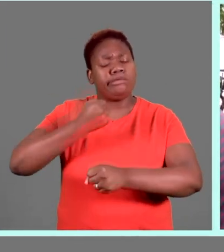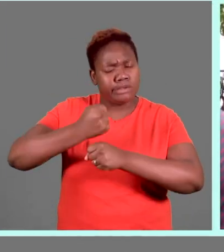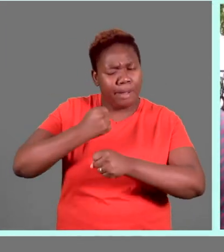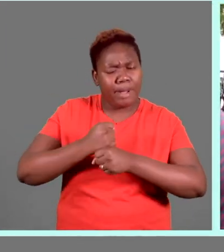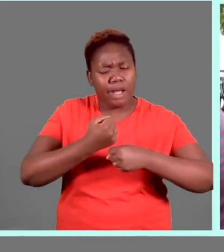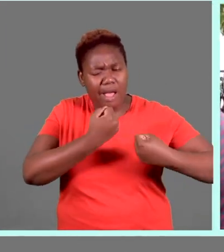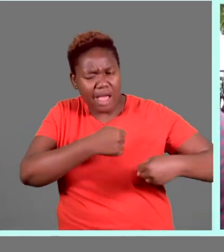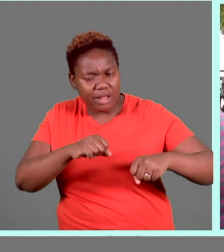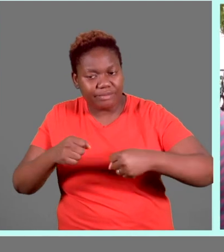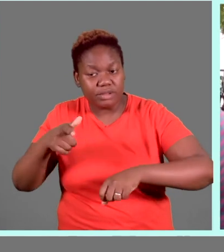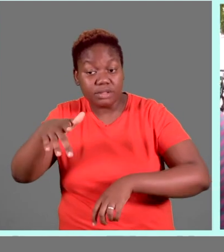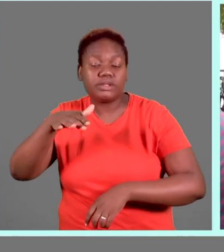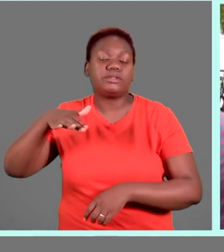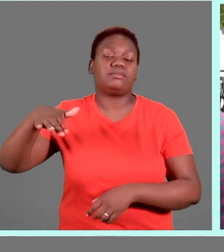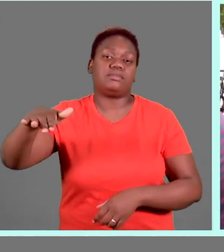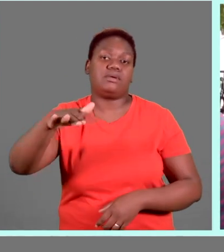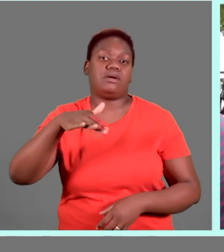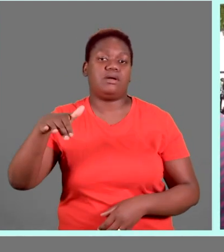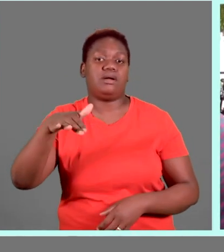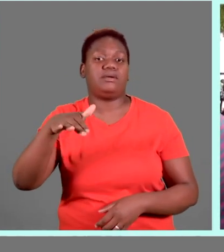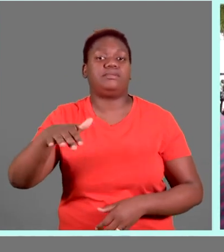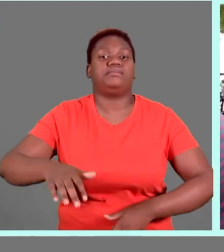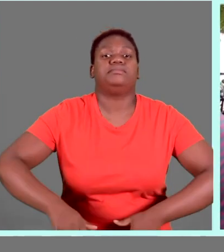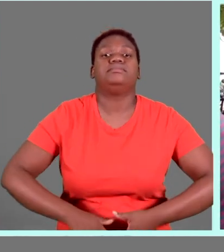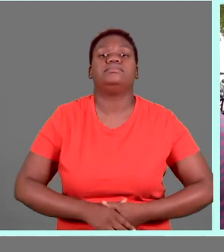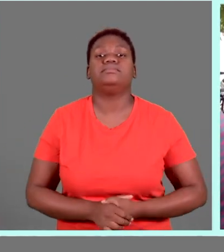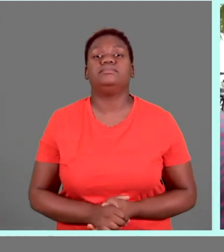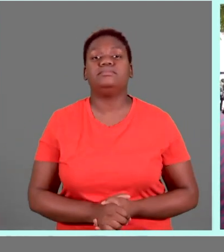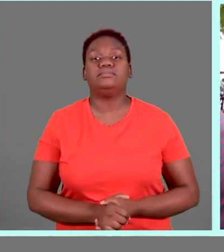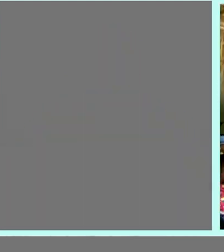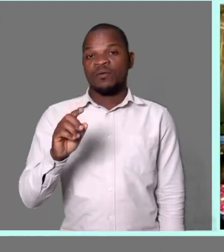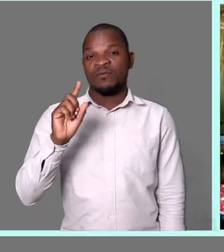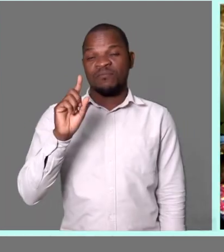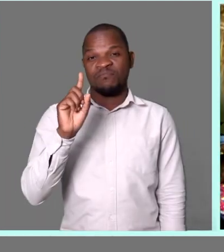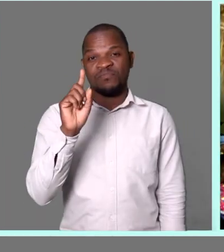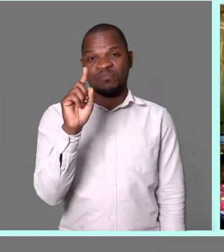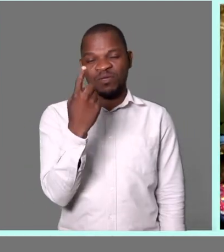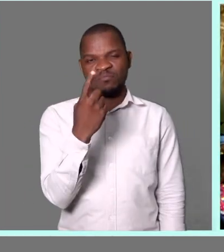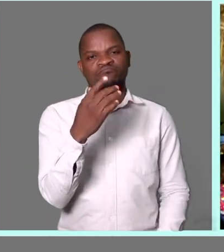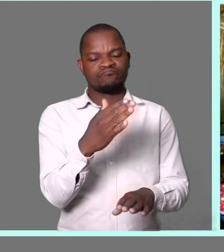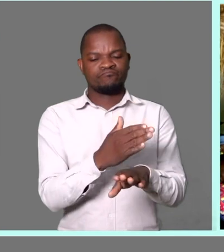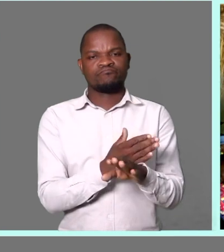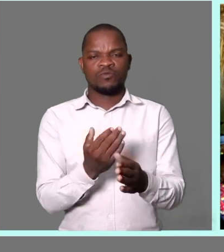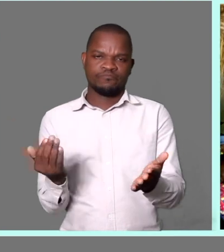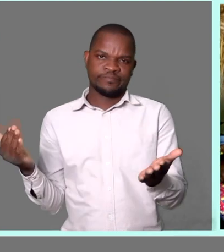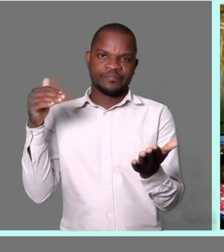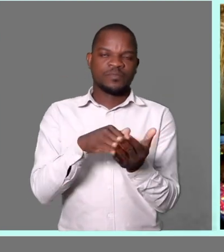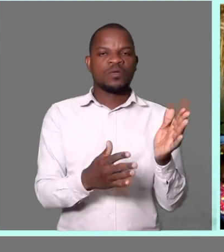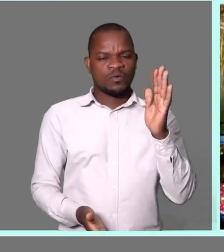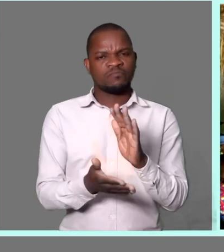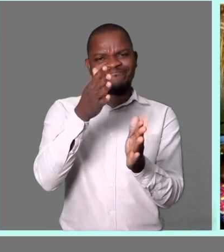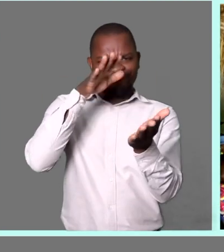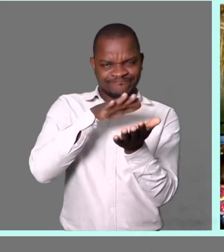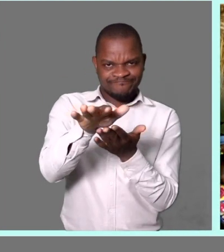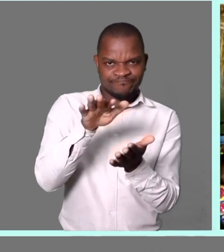Munapo contam como prestam assistência às crianças com deficiência. Na primeira parte, chego